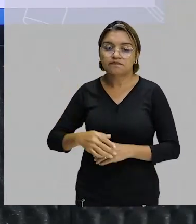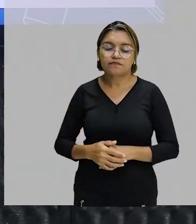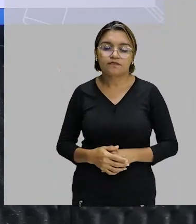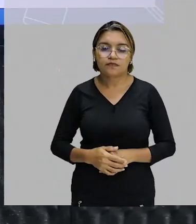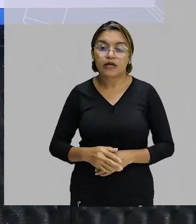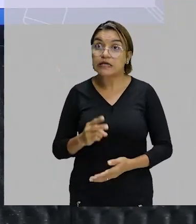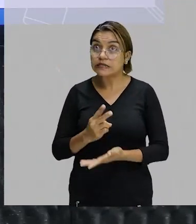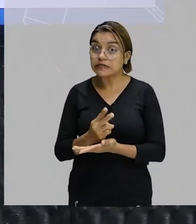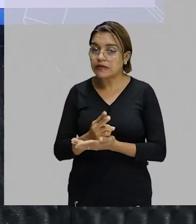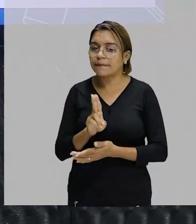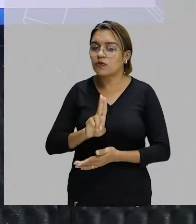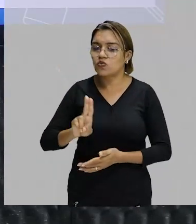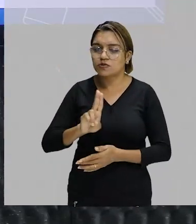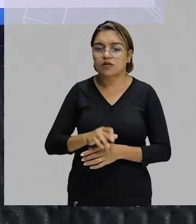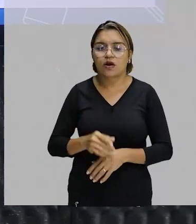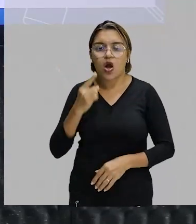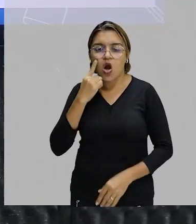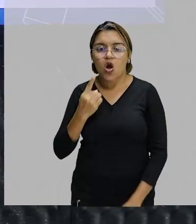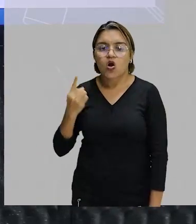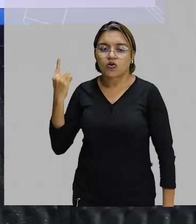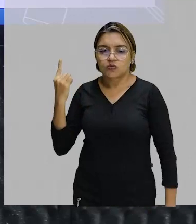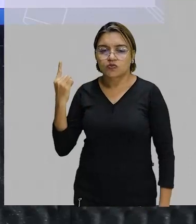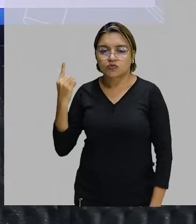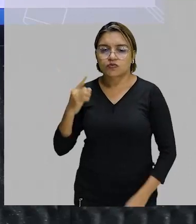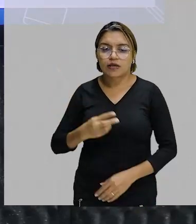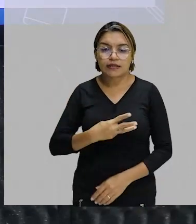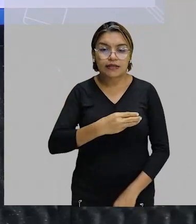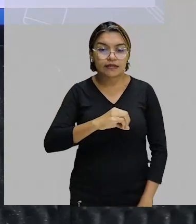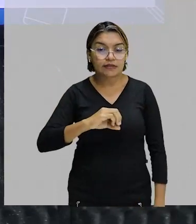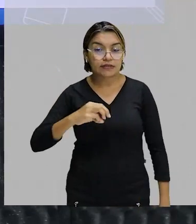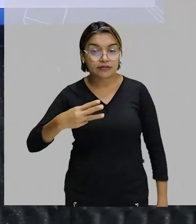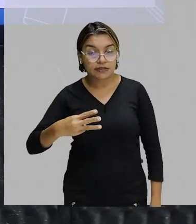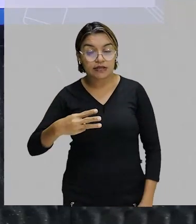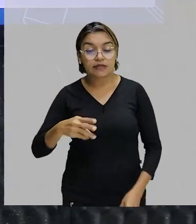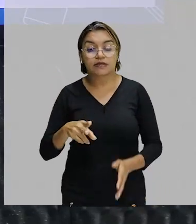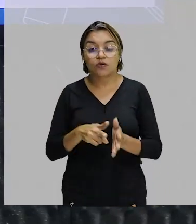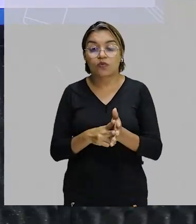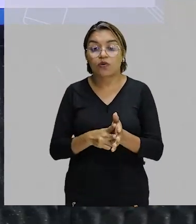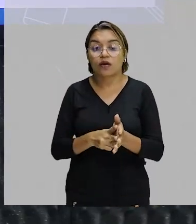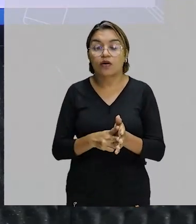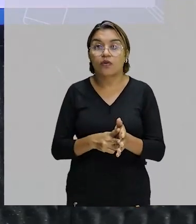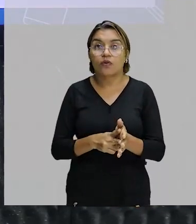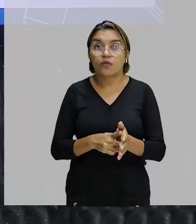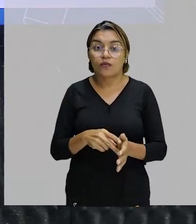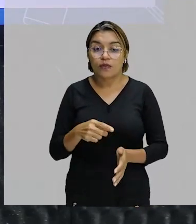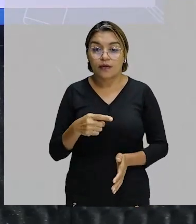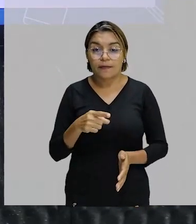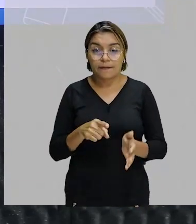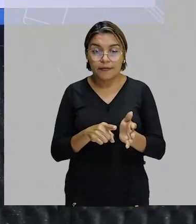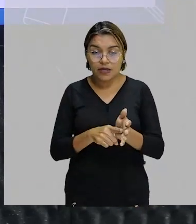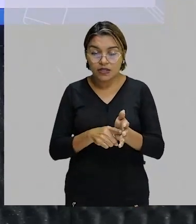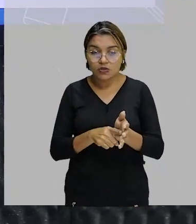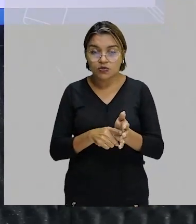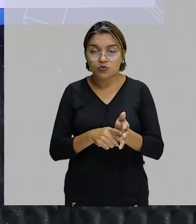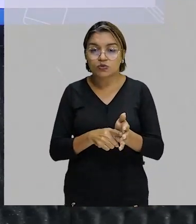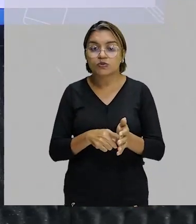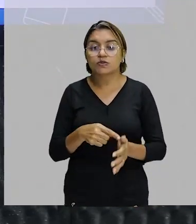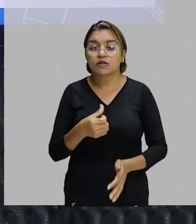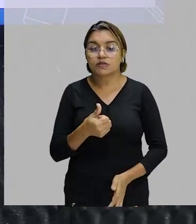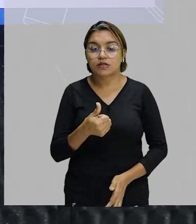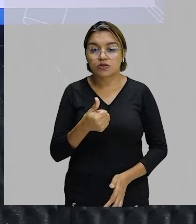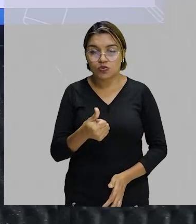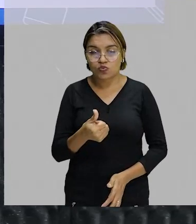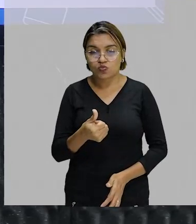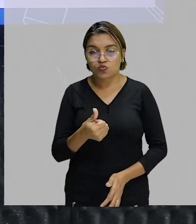menos 61 mais n menos 1 vezes 7. Lembra, eu preciso saber quem é esse n. Então, esse 61 vai mudar de